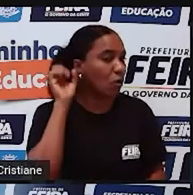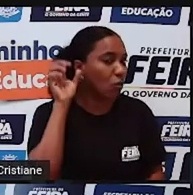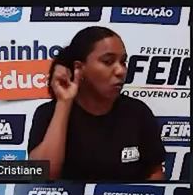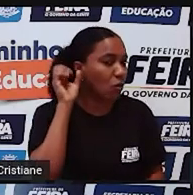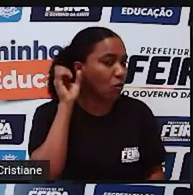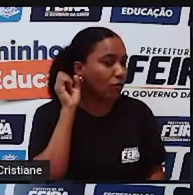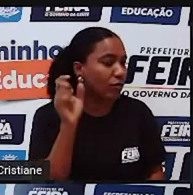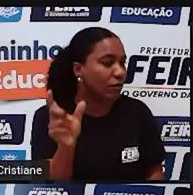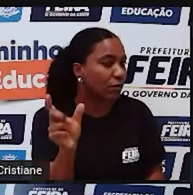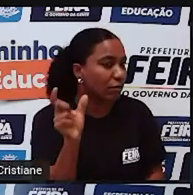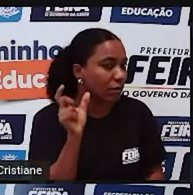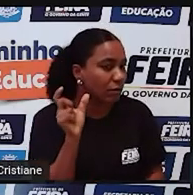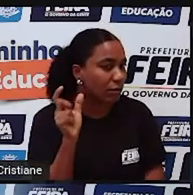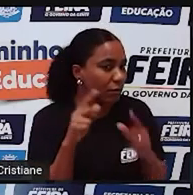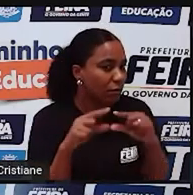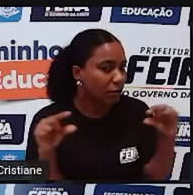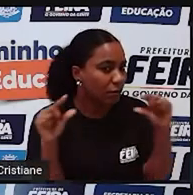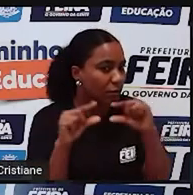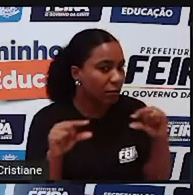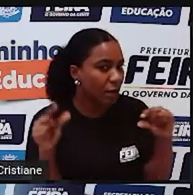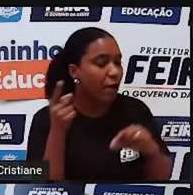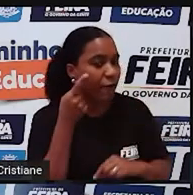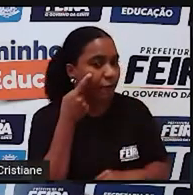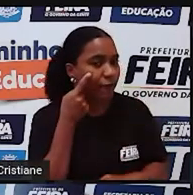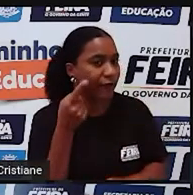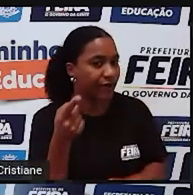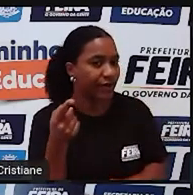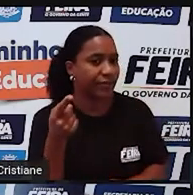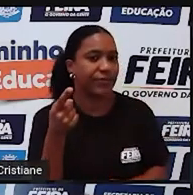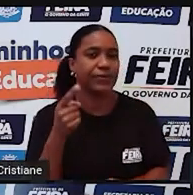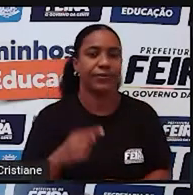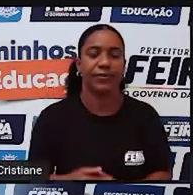das expressões. Ok? Let's go!